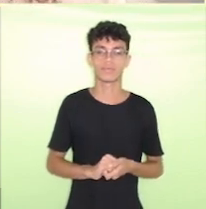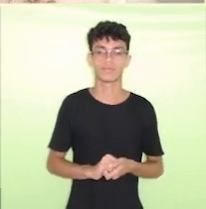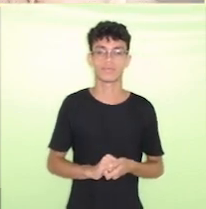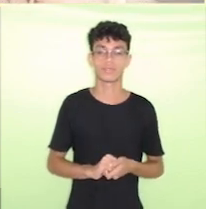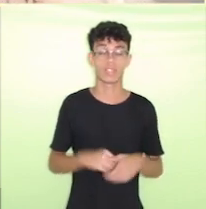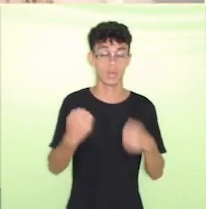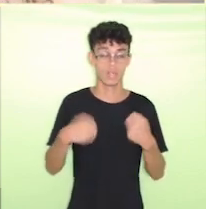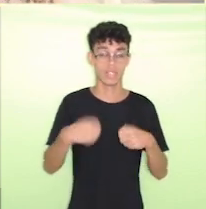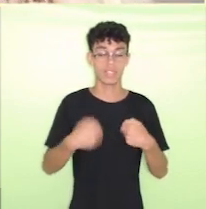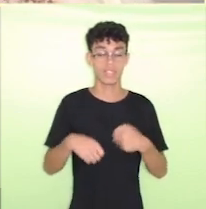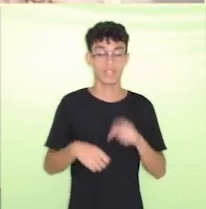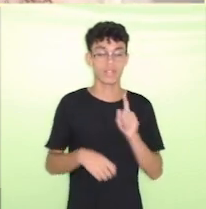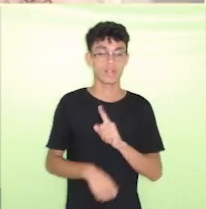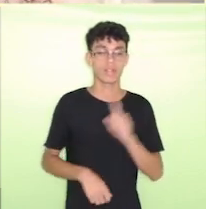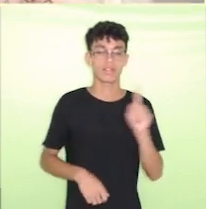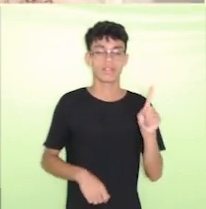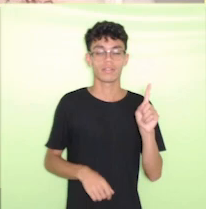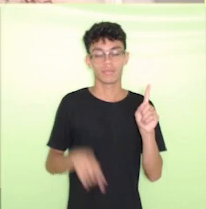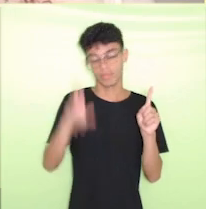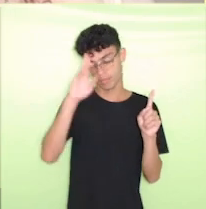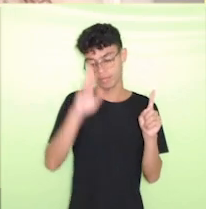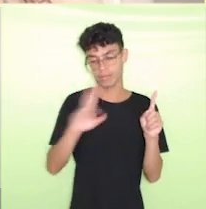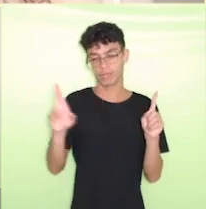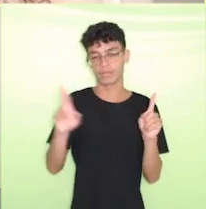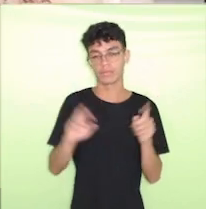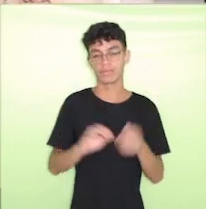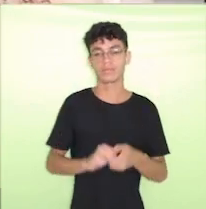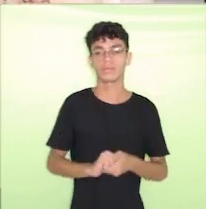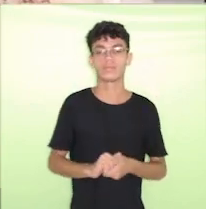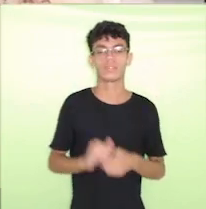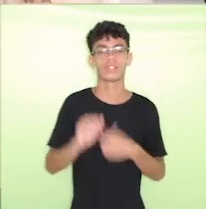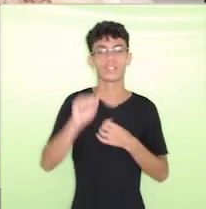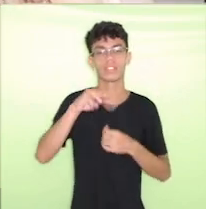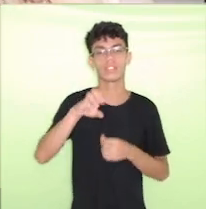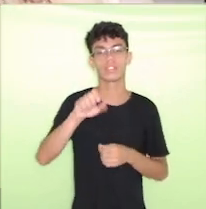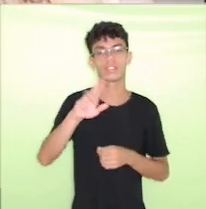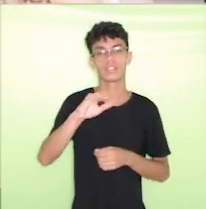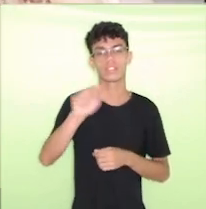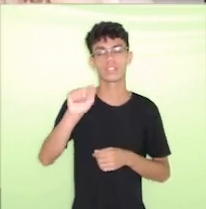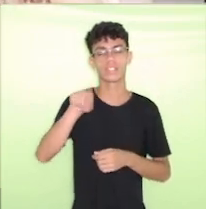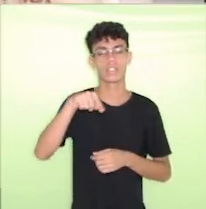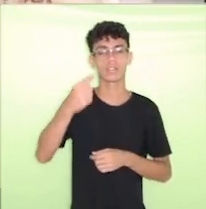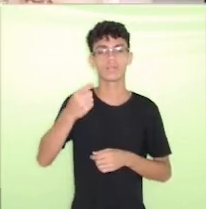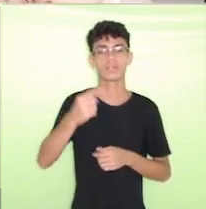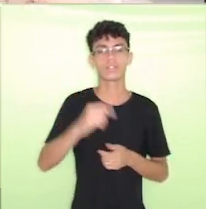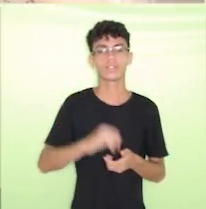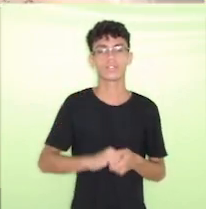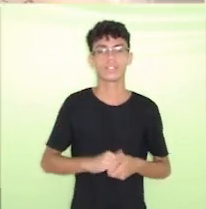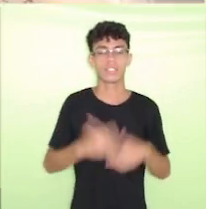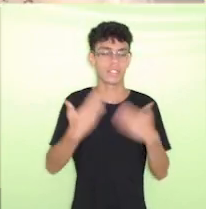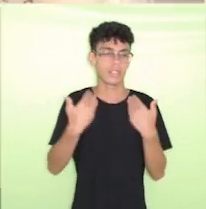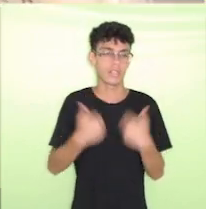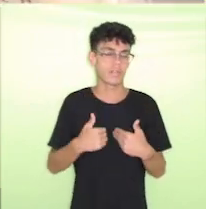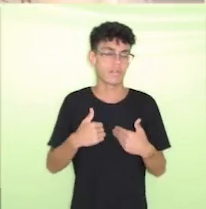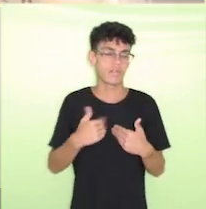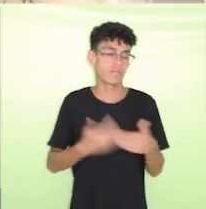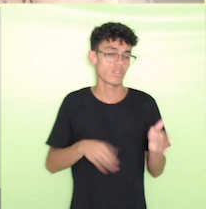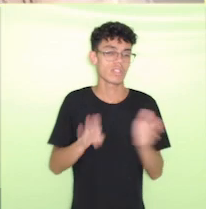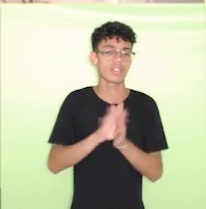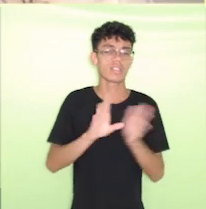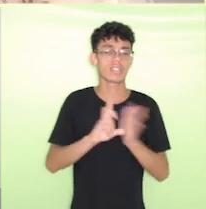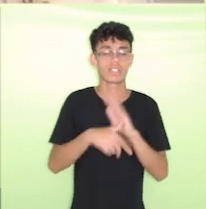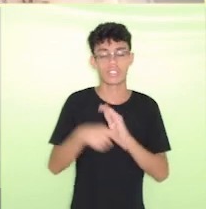Eu preciso ir, monsenhor. América, e depois? Eu vou chegar atrasada,